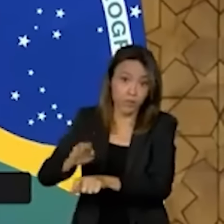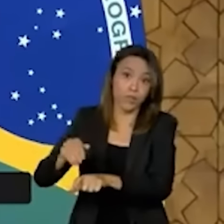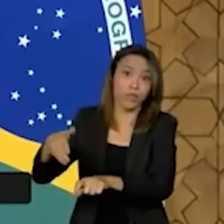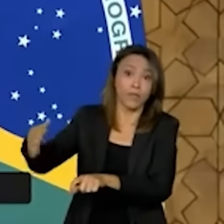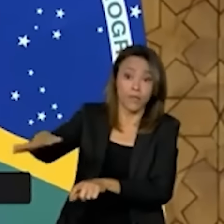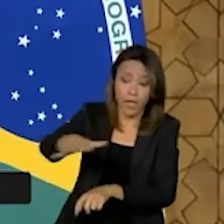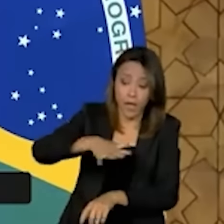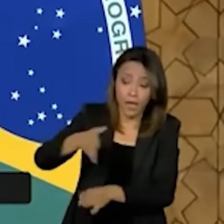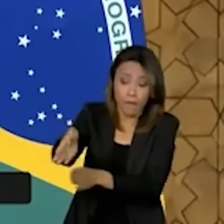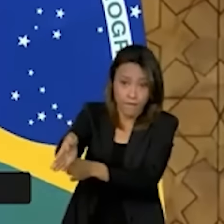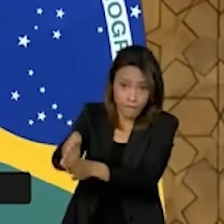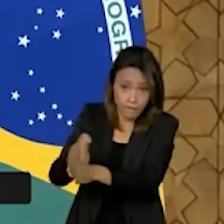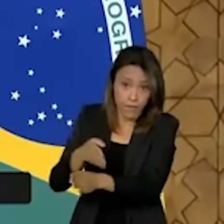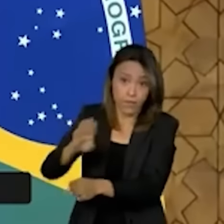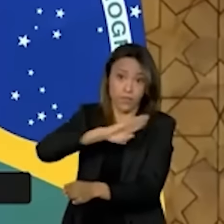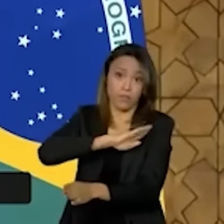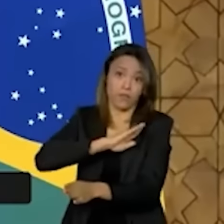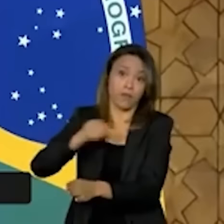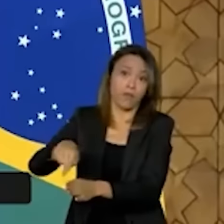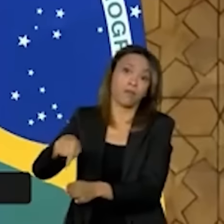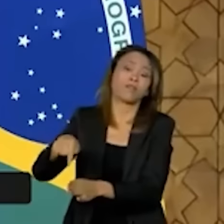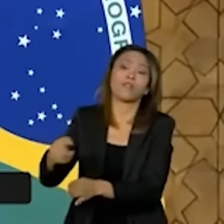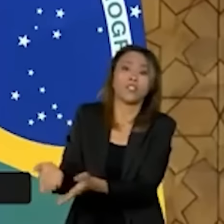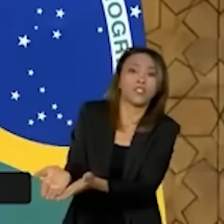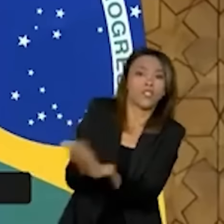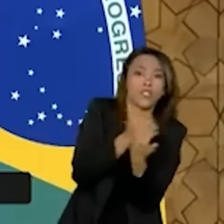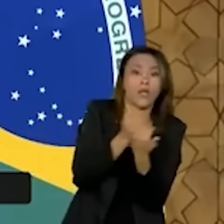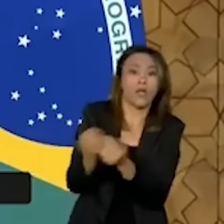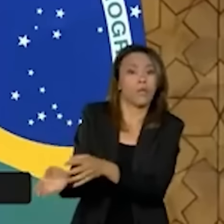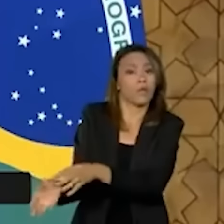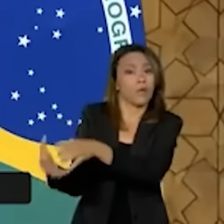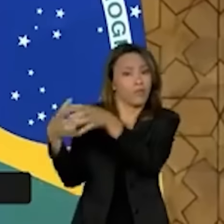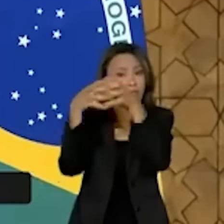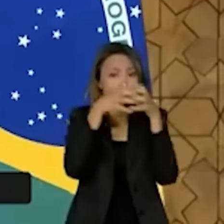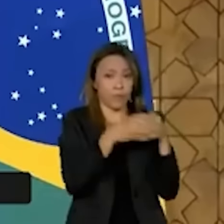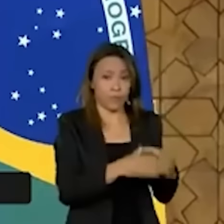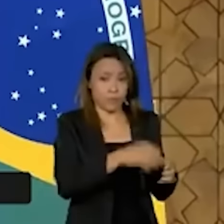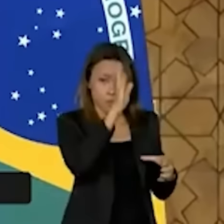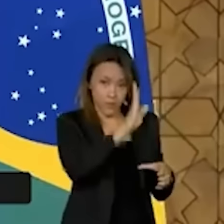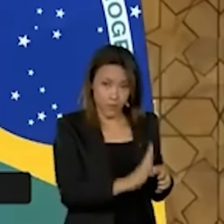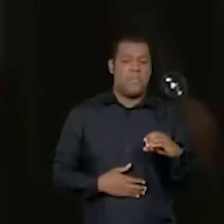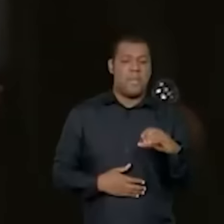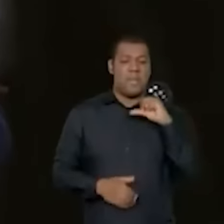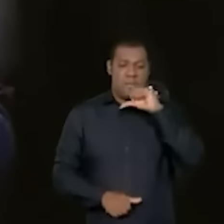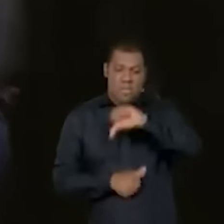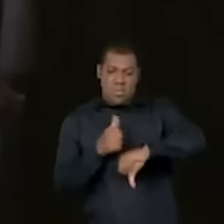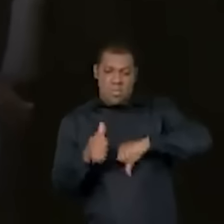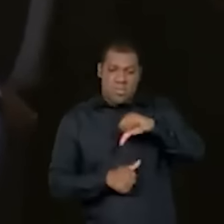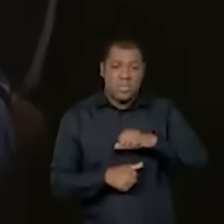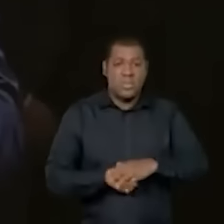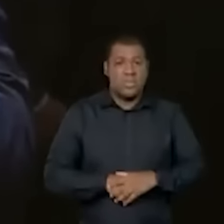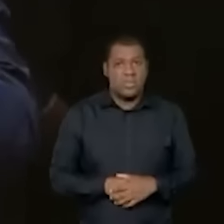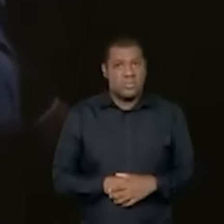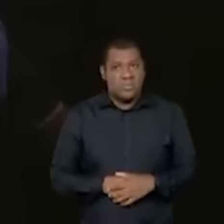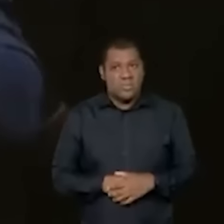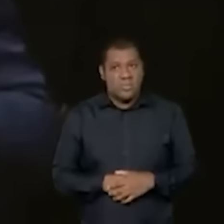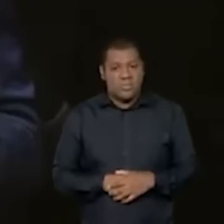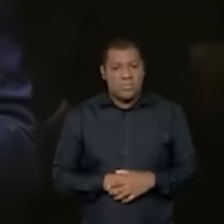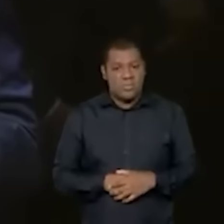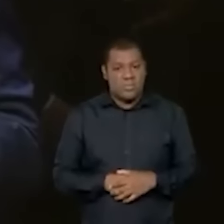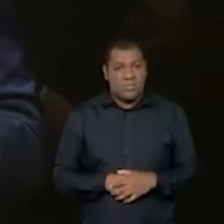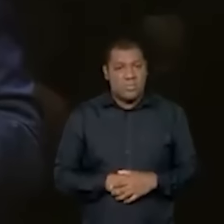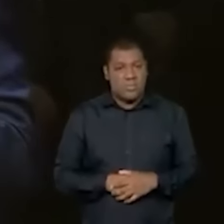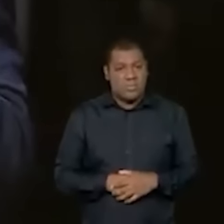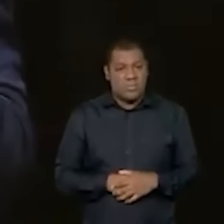lesão é considerada leve por Orientação médica Lula teve sua viagem à Rússia cancelada e deve